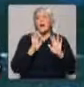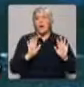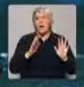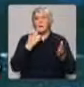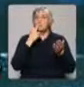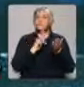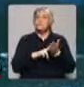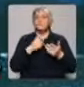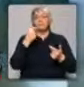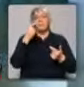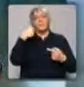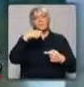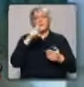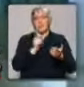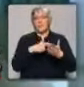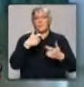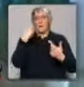presidente dos Estados Unidos